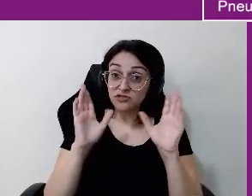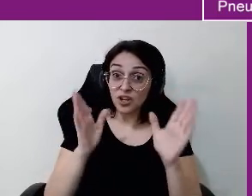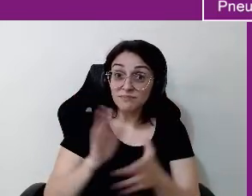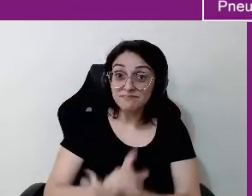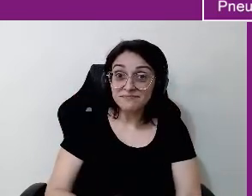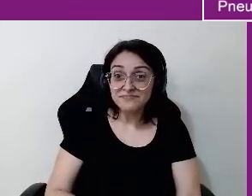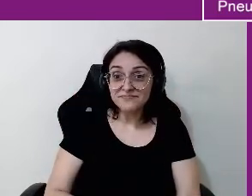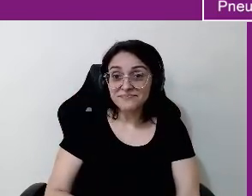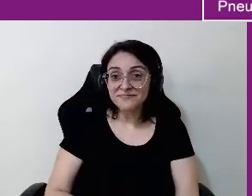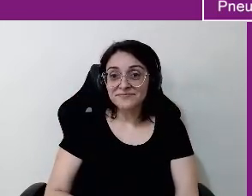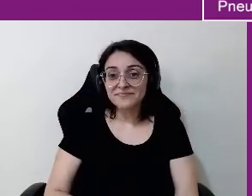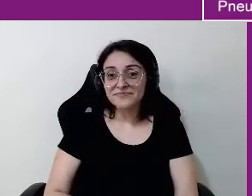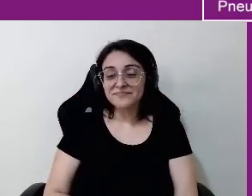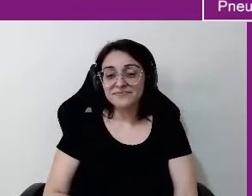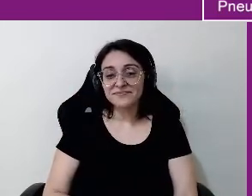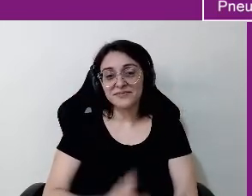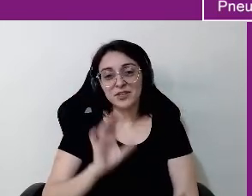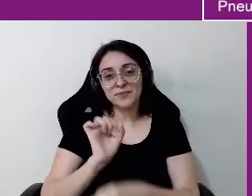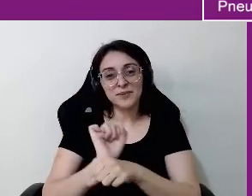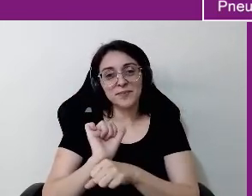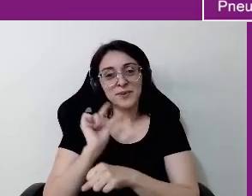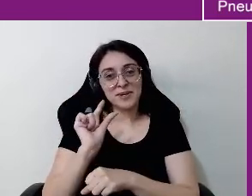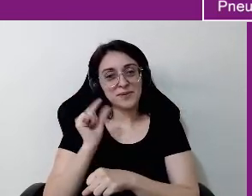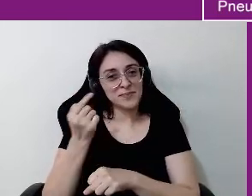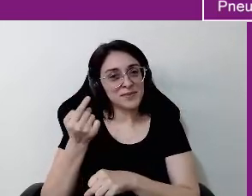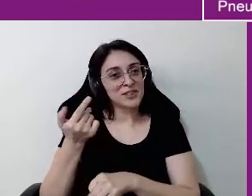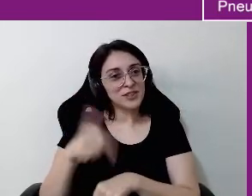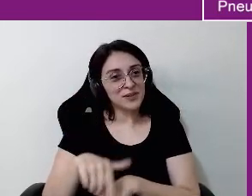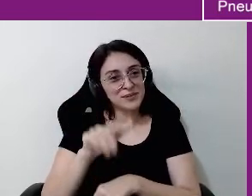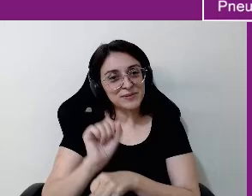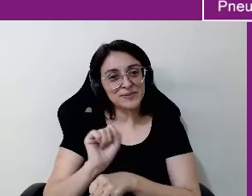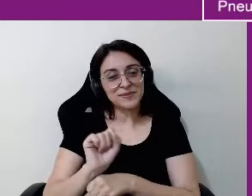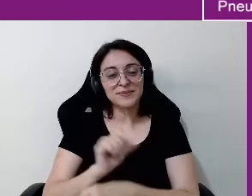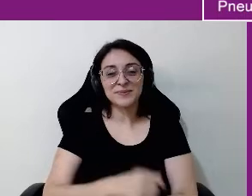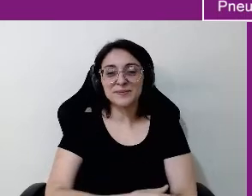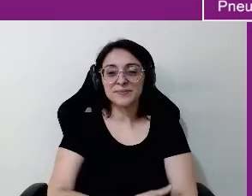já... Então, Espera aí, só um minutinho, vamos de novo, então.